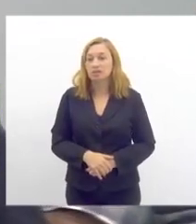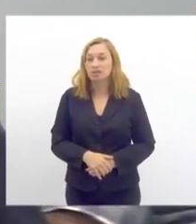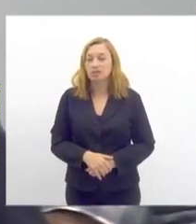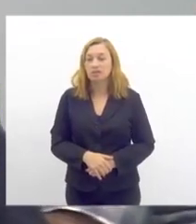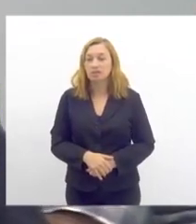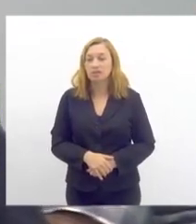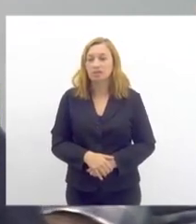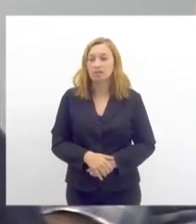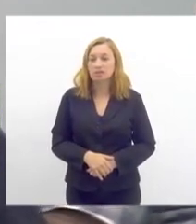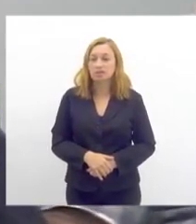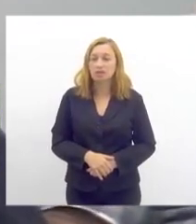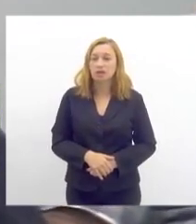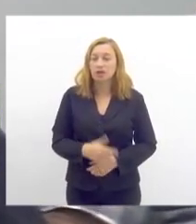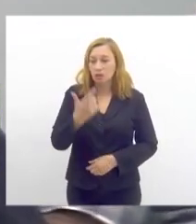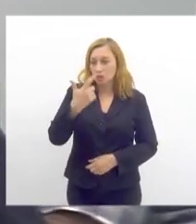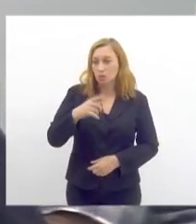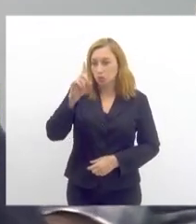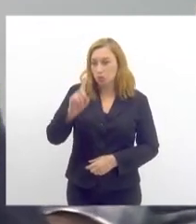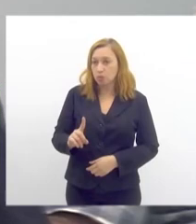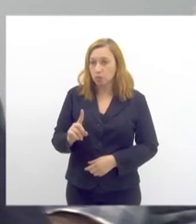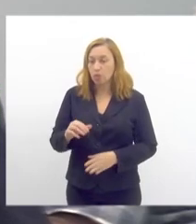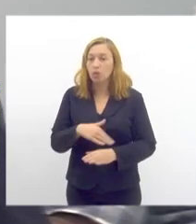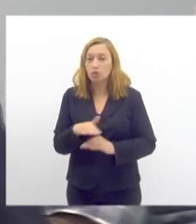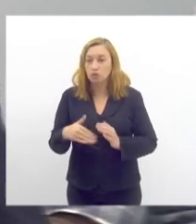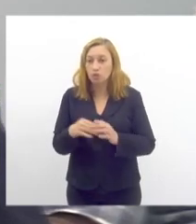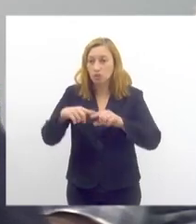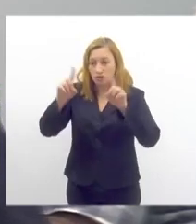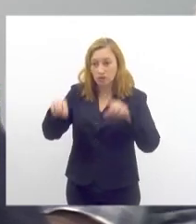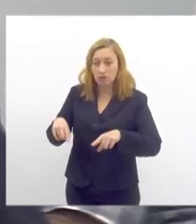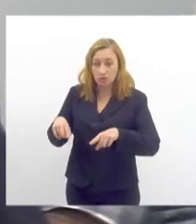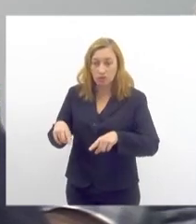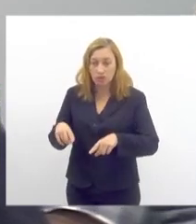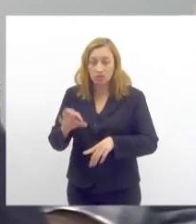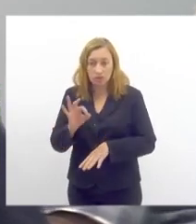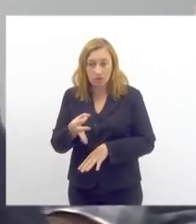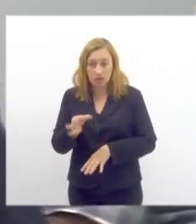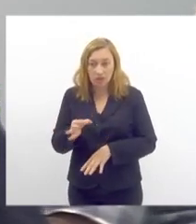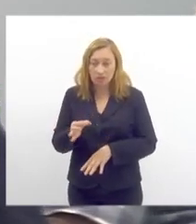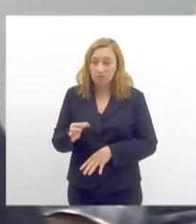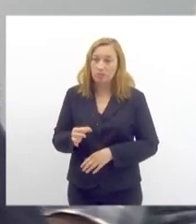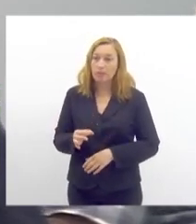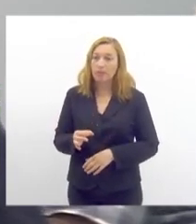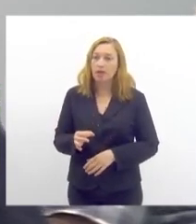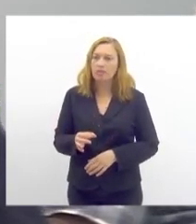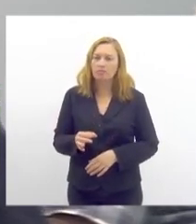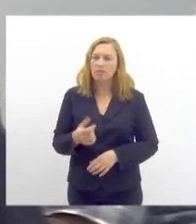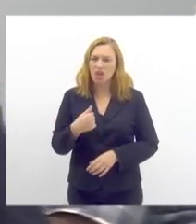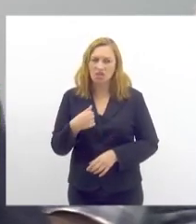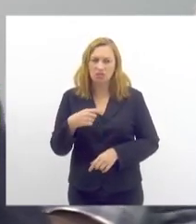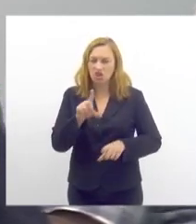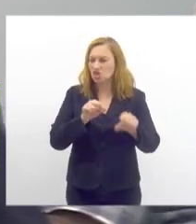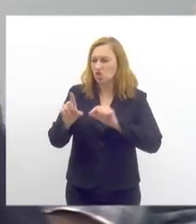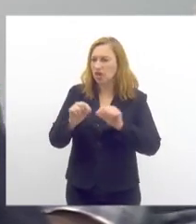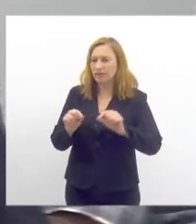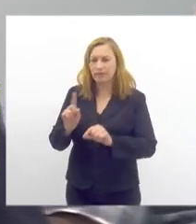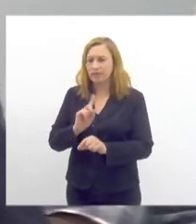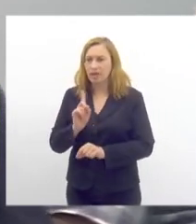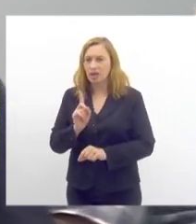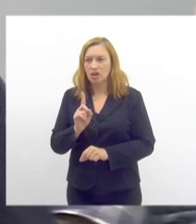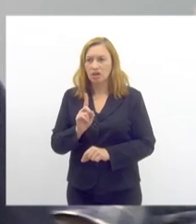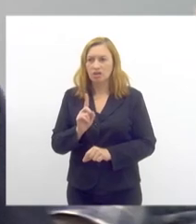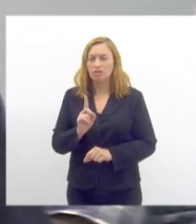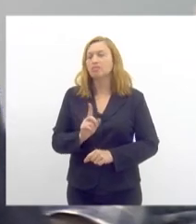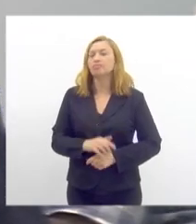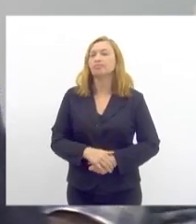DGAF, quando eu sou o diretor, os servidores são todos praticamente efetivos. E eu não cheguei nomeando ninguém. A valorização do servidor é uma